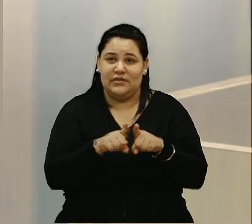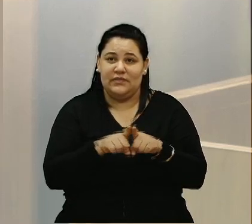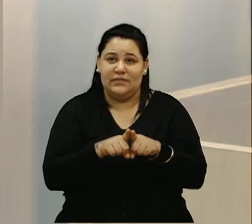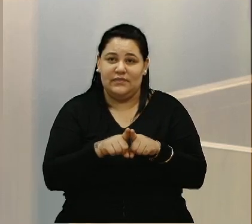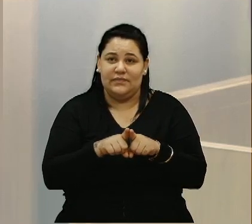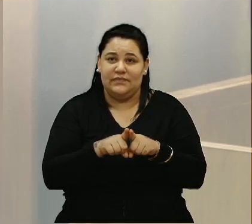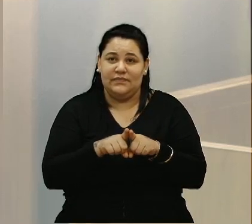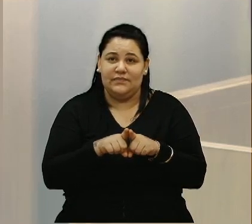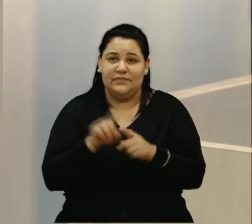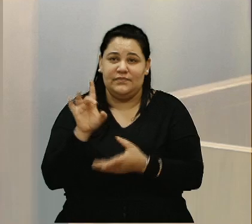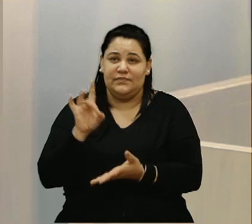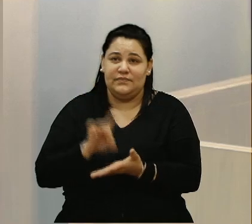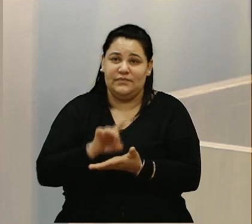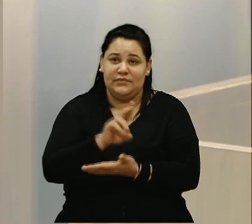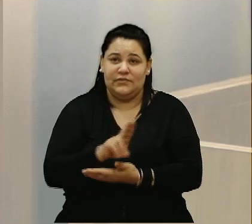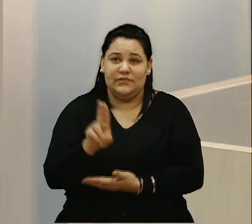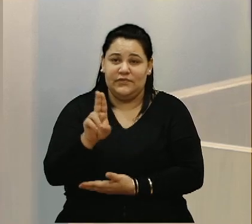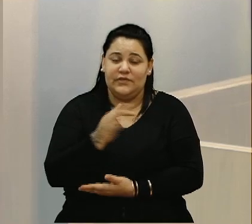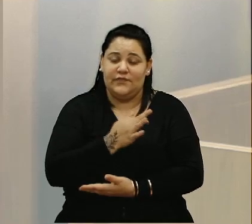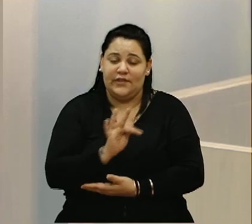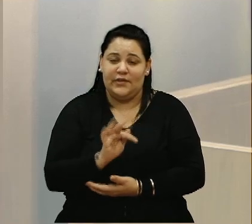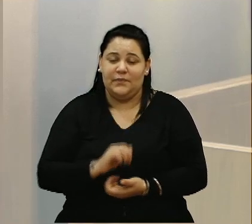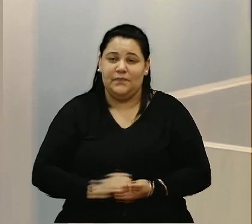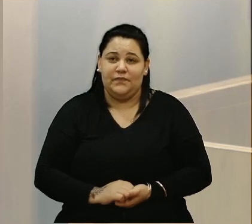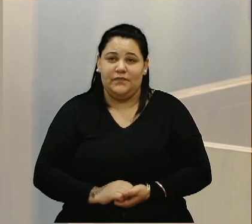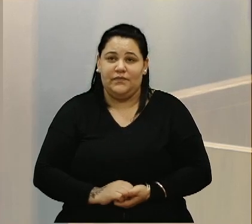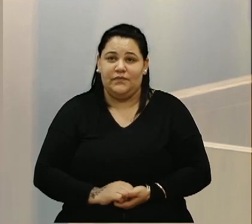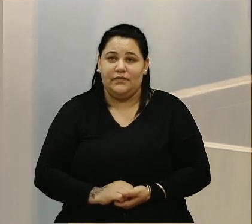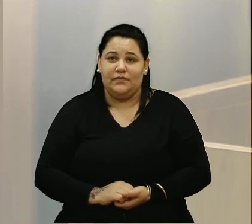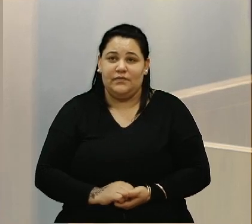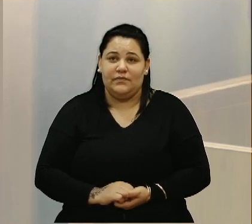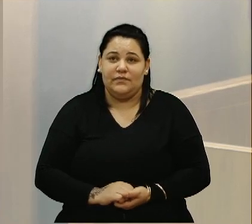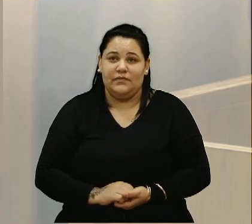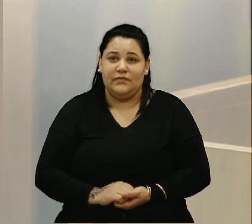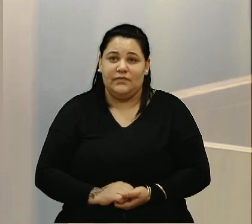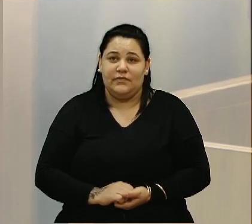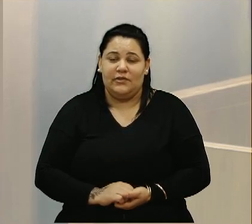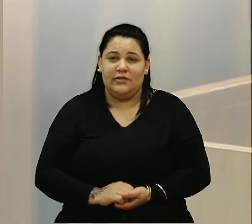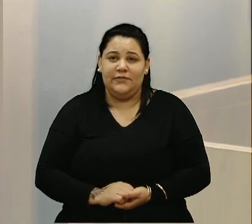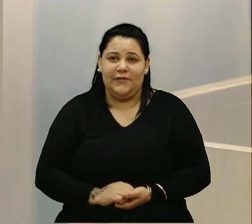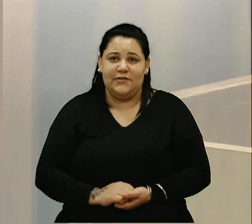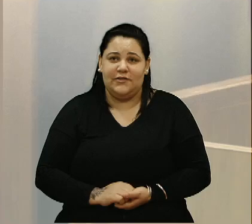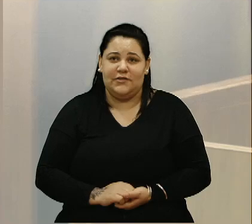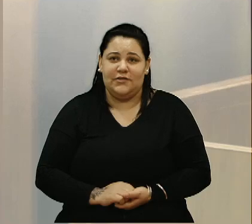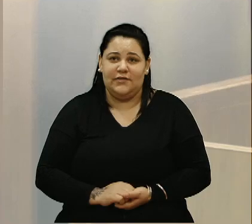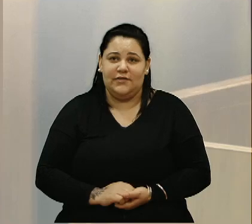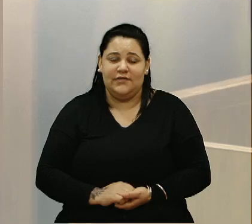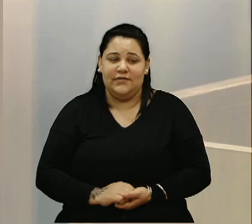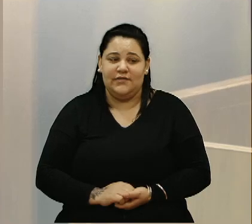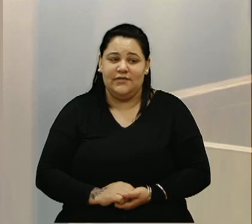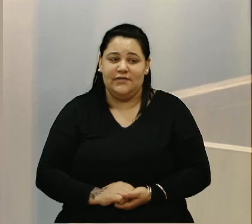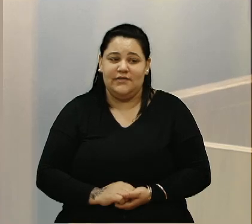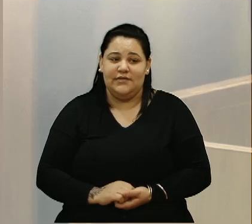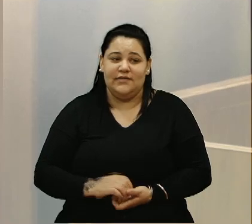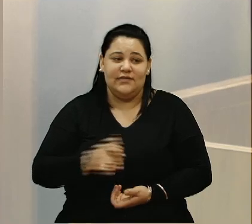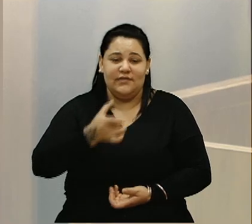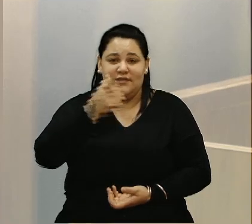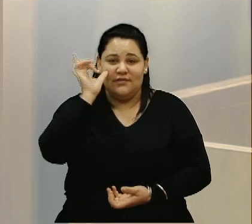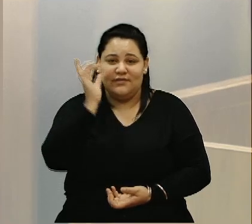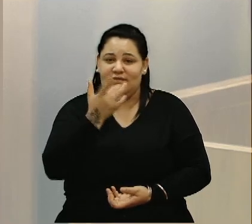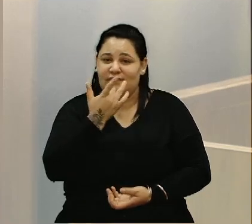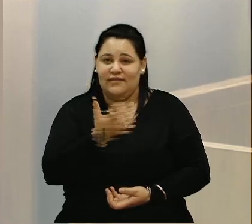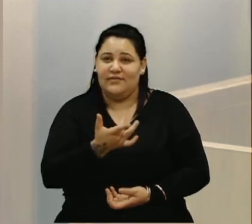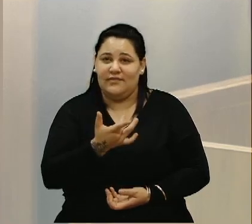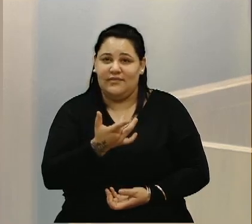da Universidade de Caxias do Sul. Mas bem, ontem à tarde estivemos ali